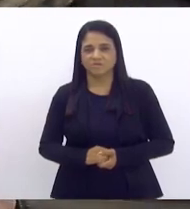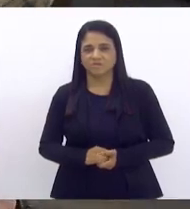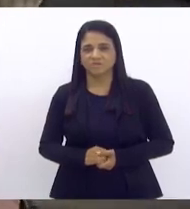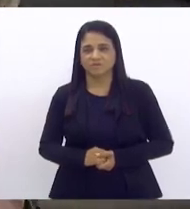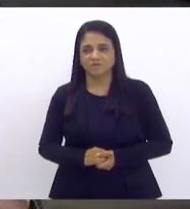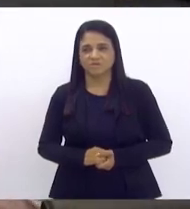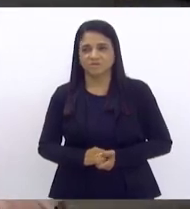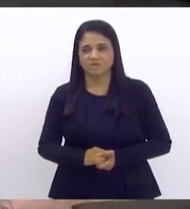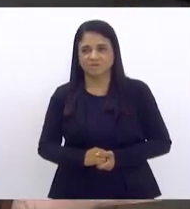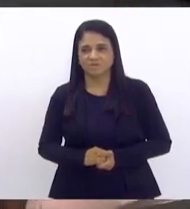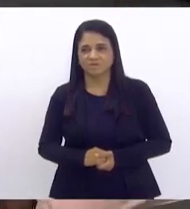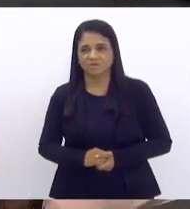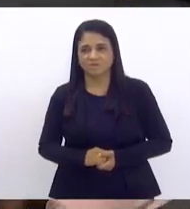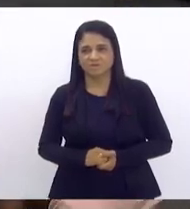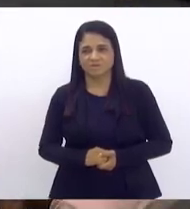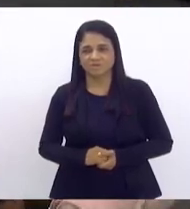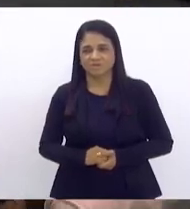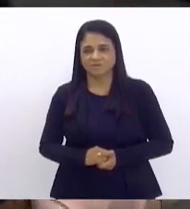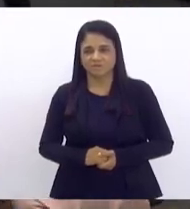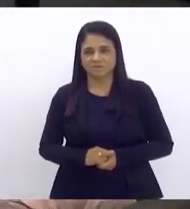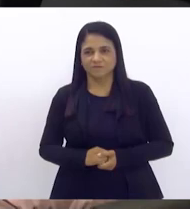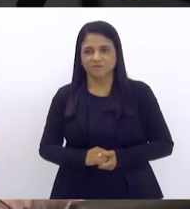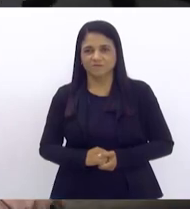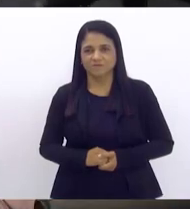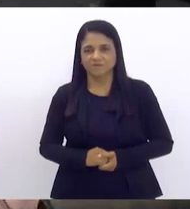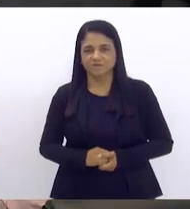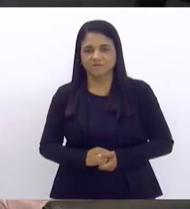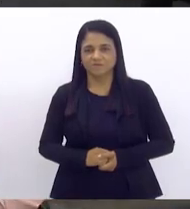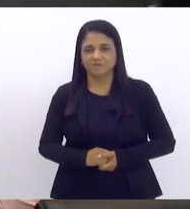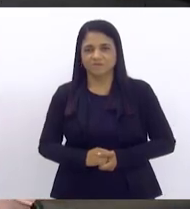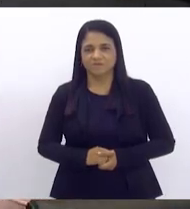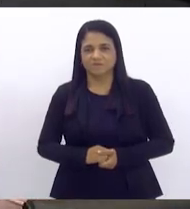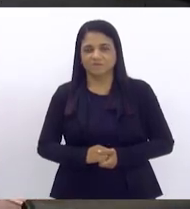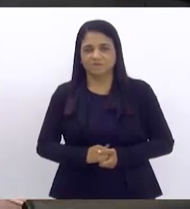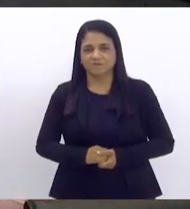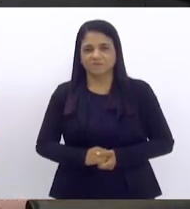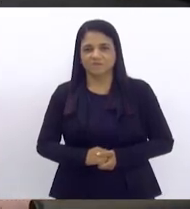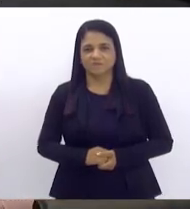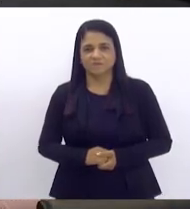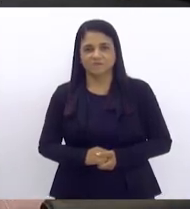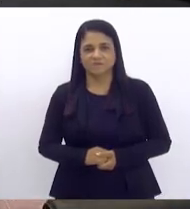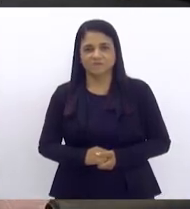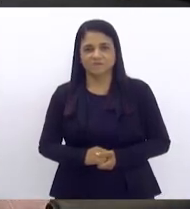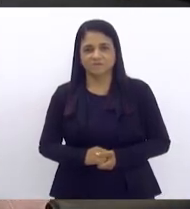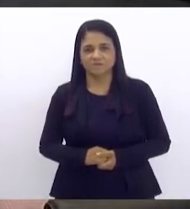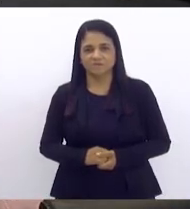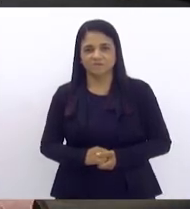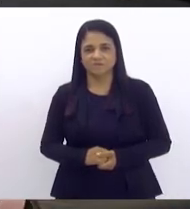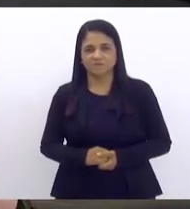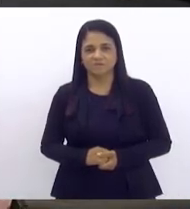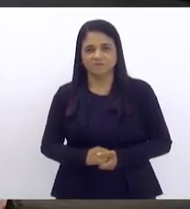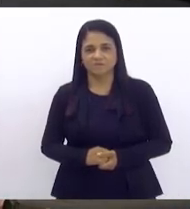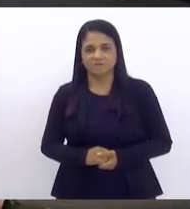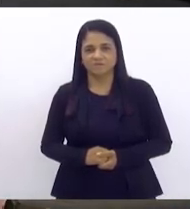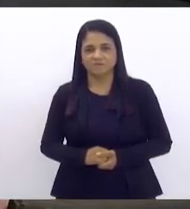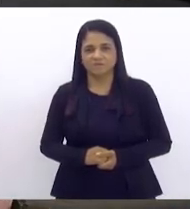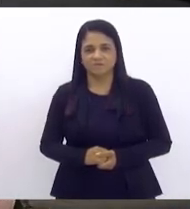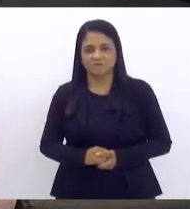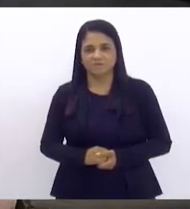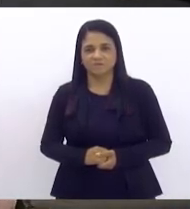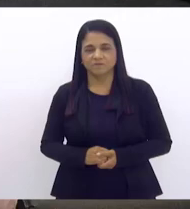Cadê a Mesáveis? E tem uma outra que tem fala. Cadê? Aqui eu tenho. Ah, aqui, ó. Me dá aqui.